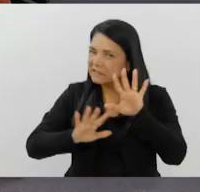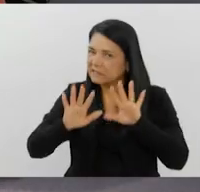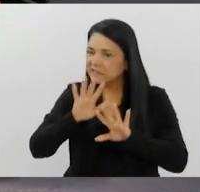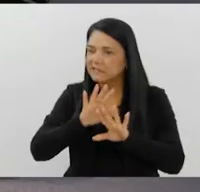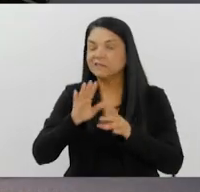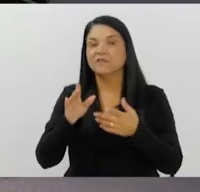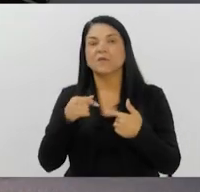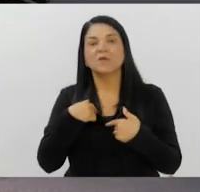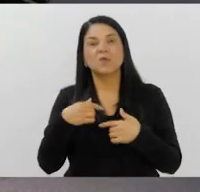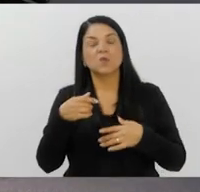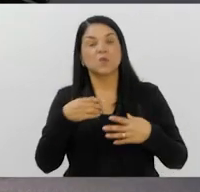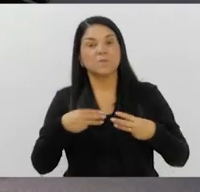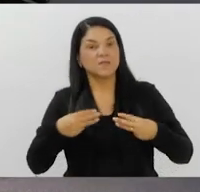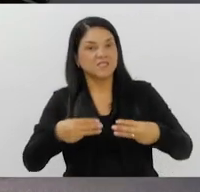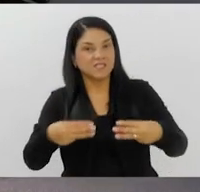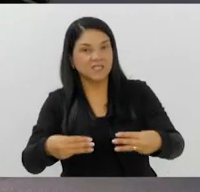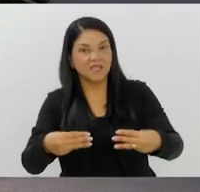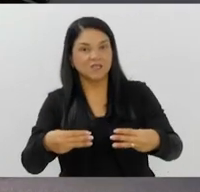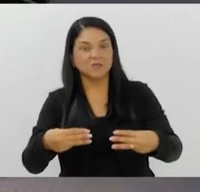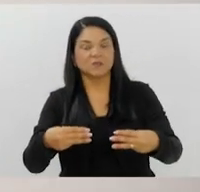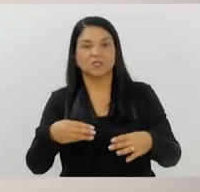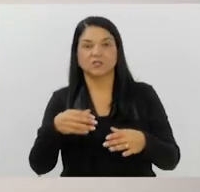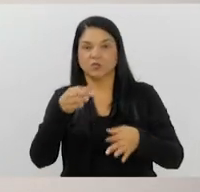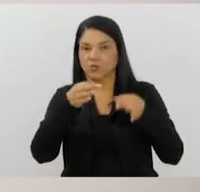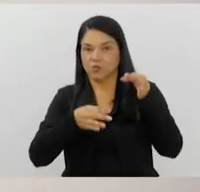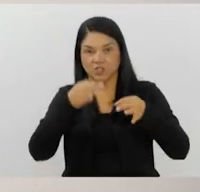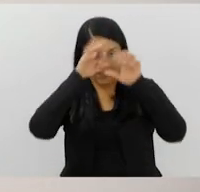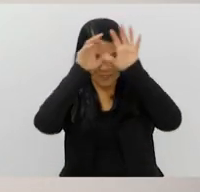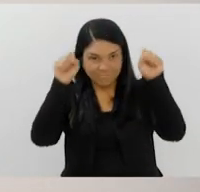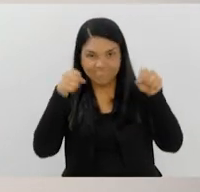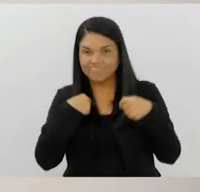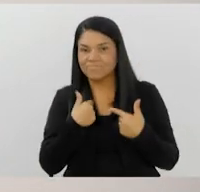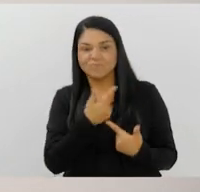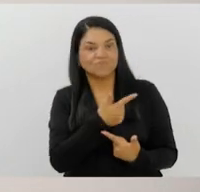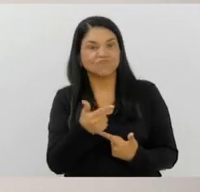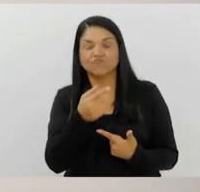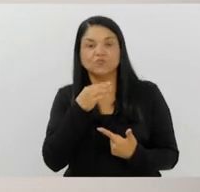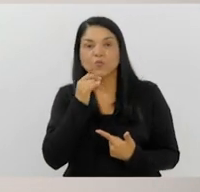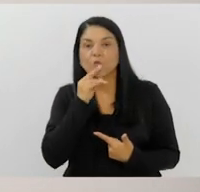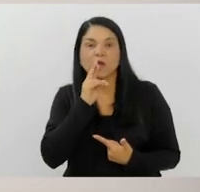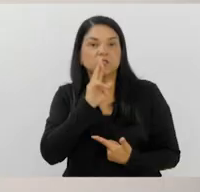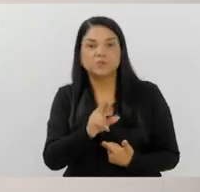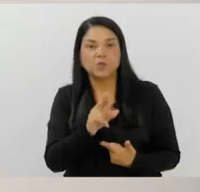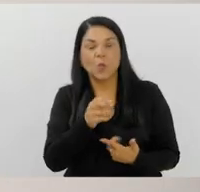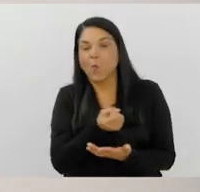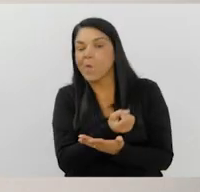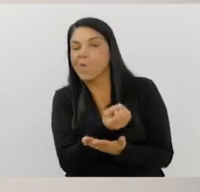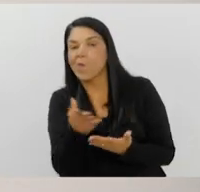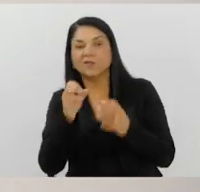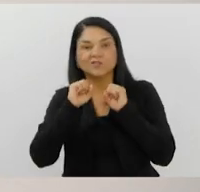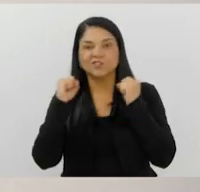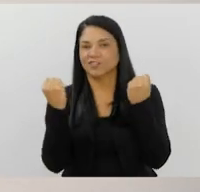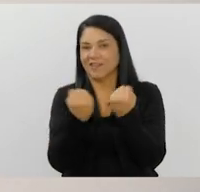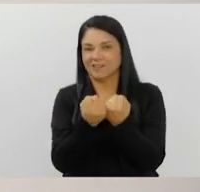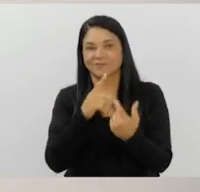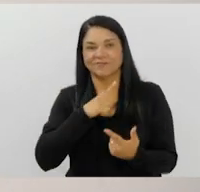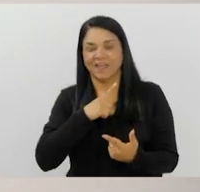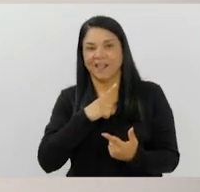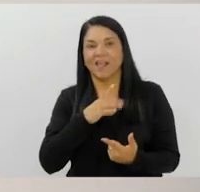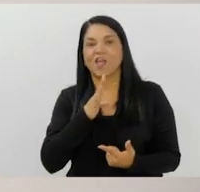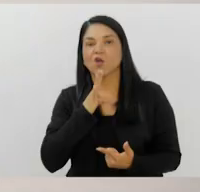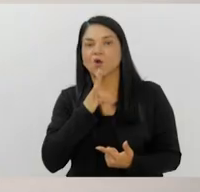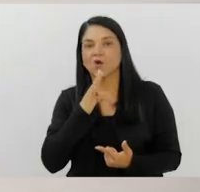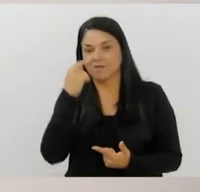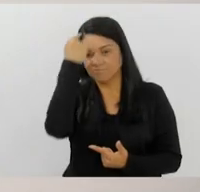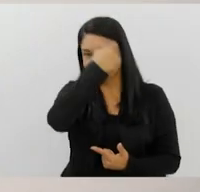Ministério da Justiça não soube dizer quantos estádios tem tem o uso de reconhecimento facial e a gente